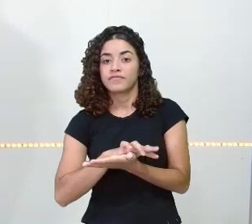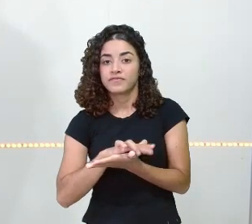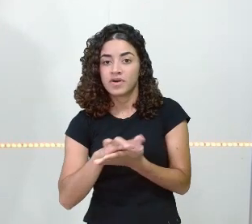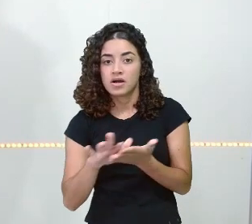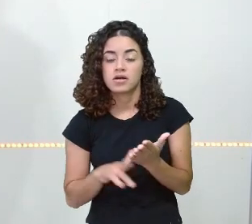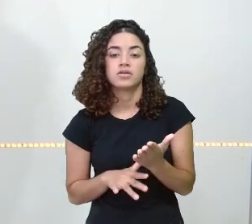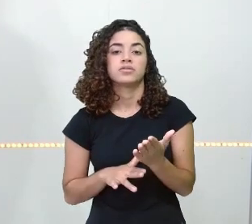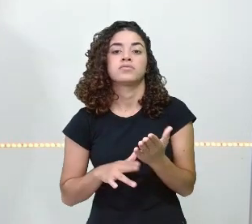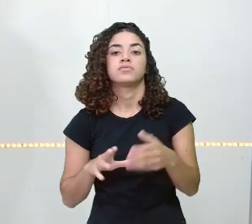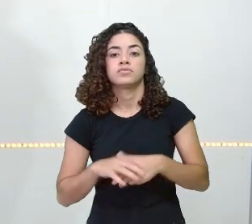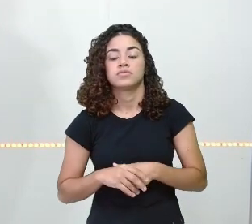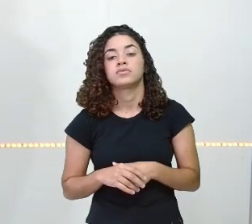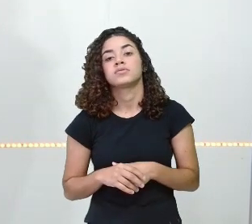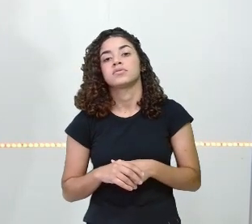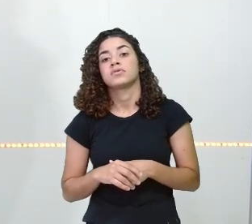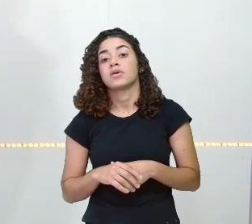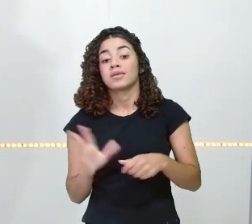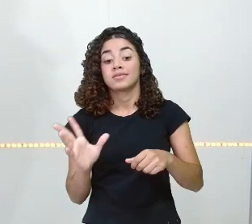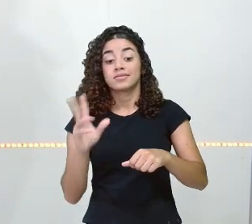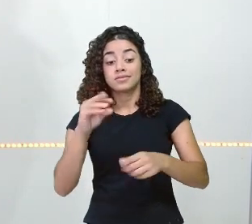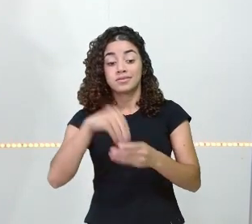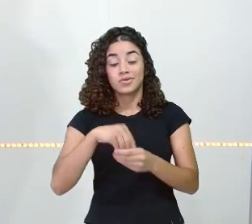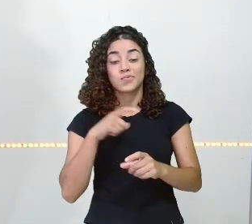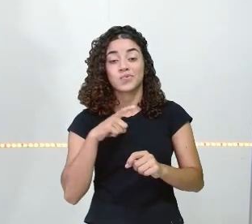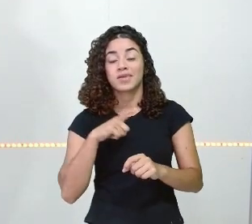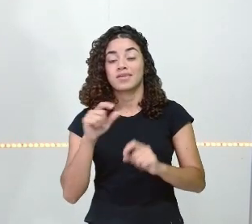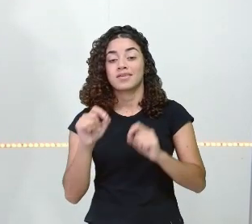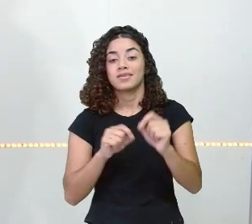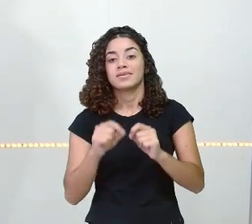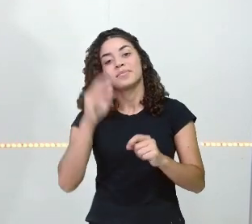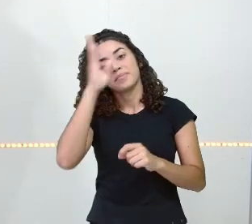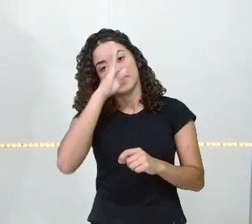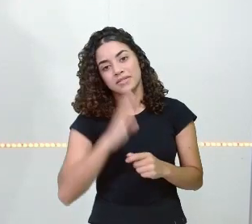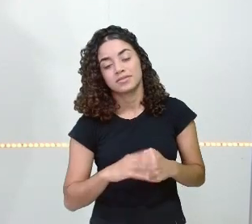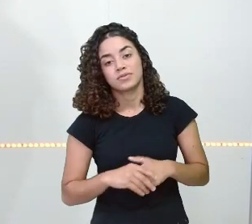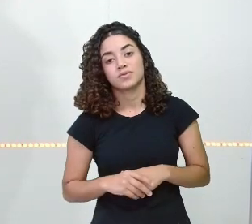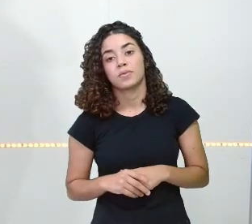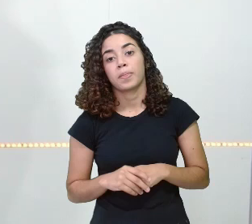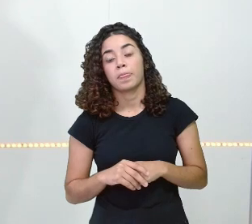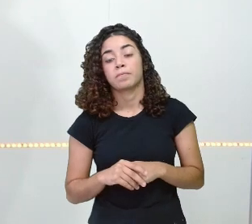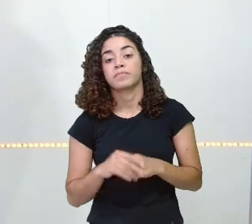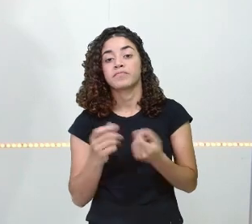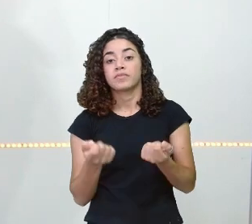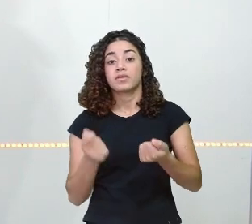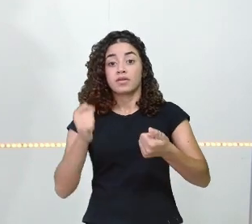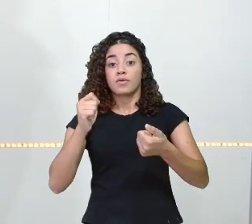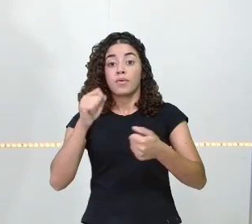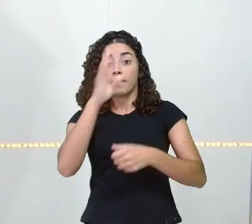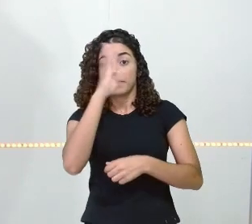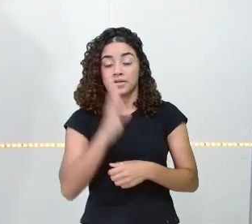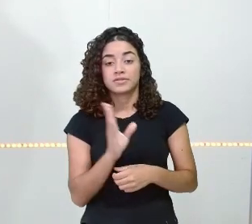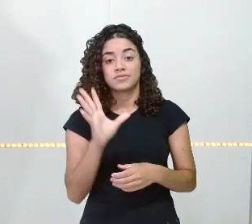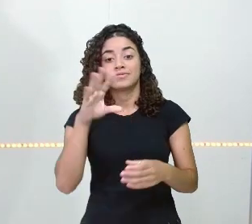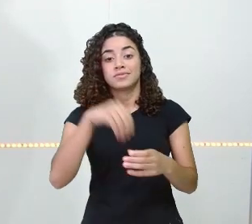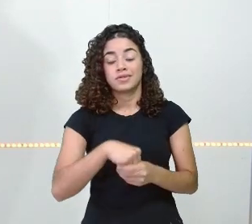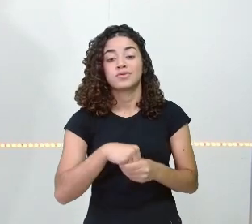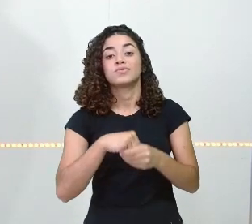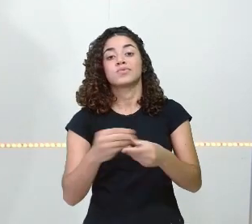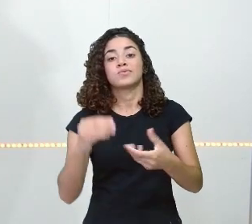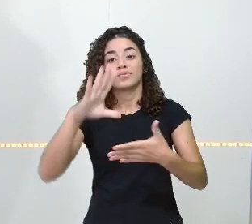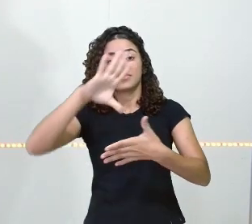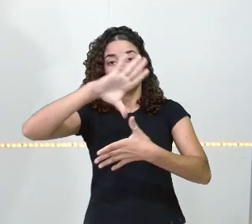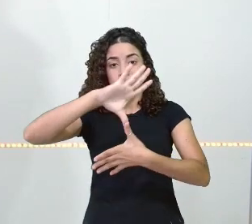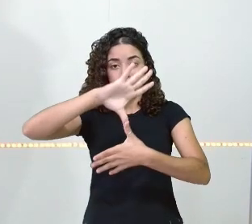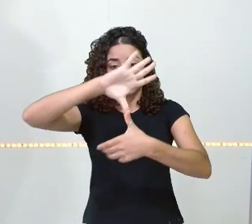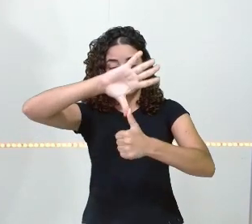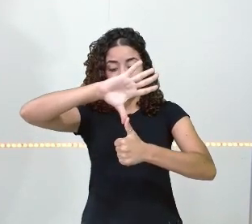países, dentre eles o Brasil. O Brasil fica num continente sul-americano, tá certo?